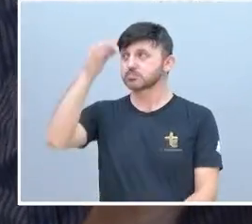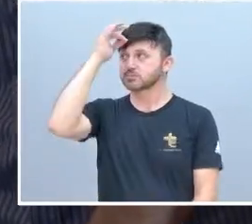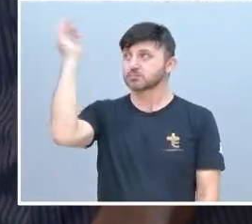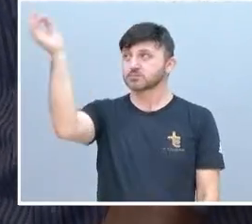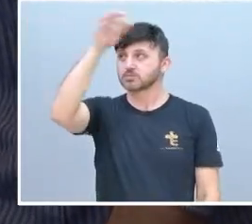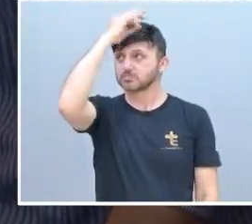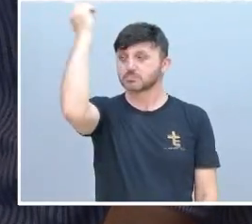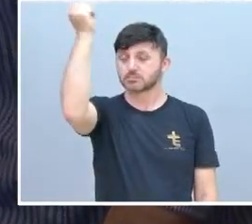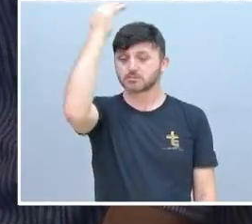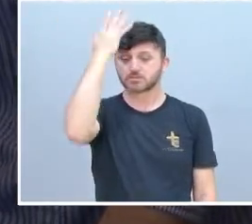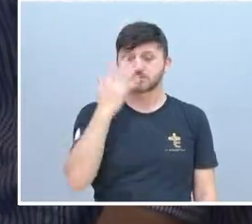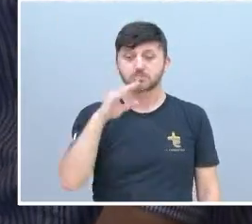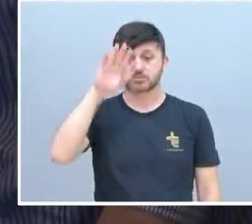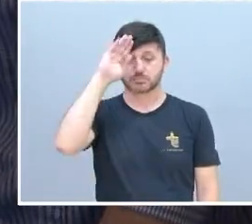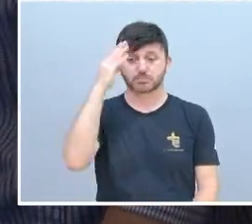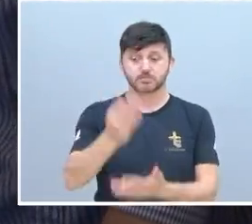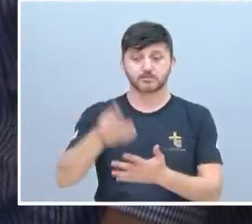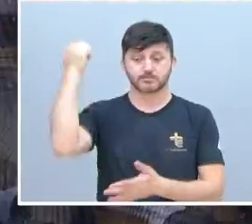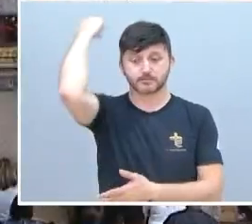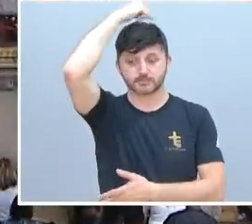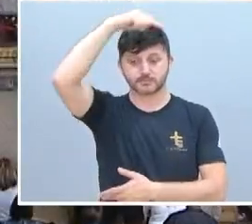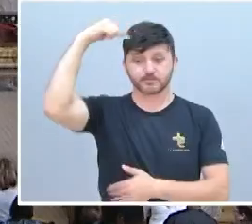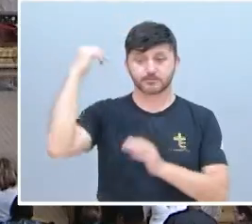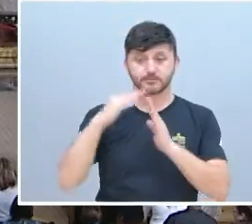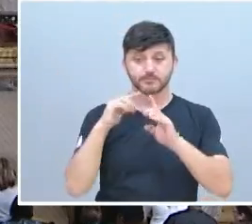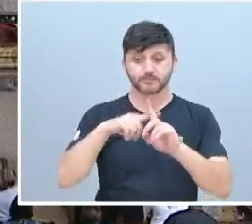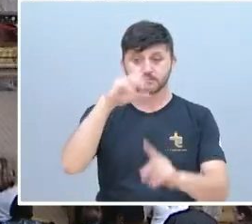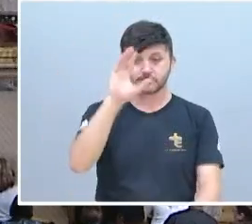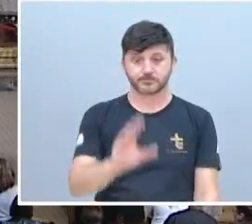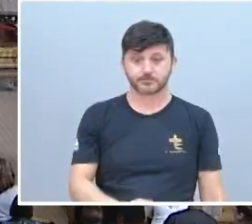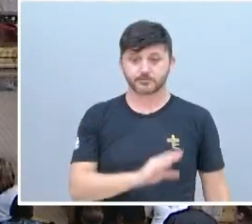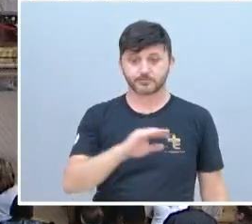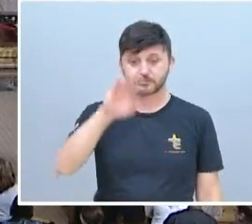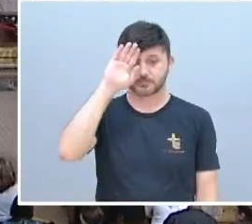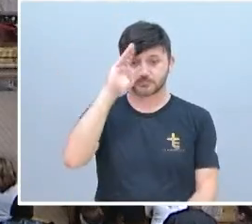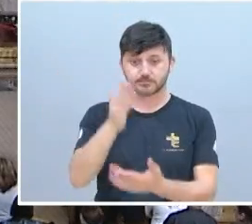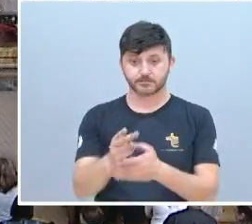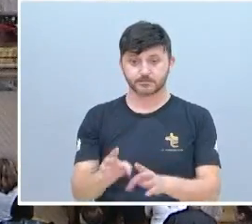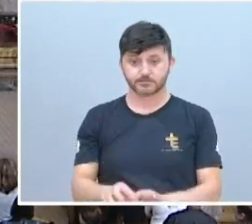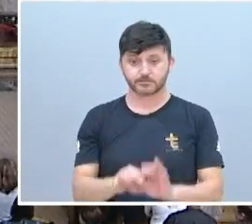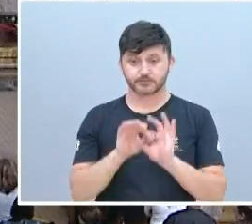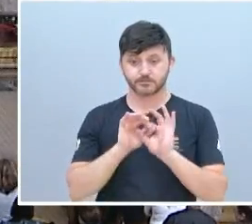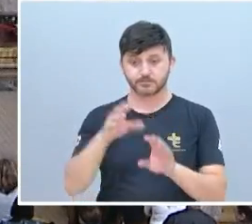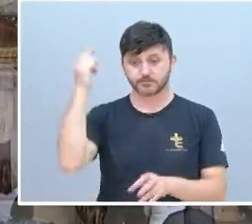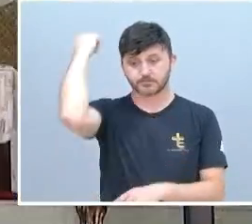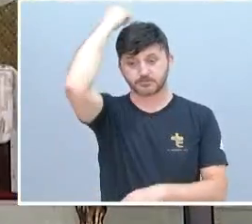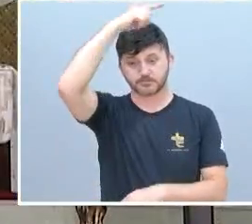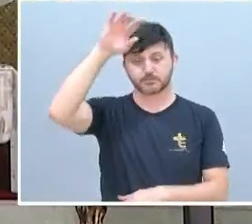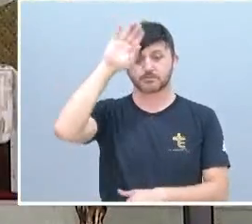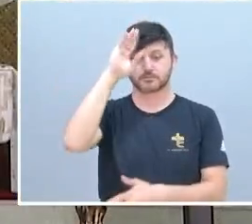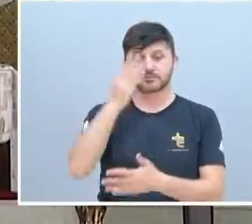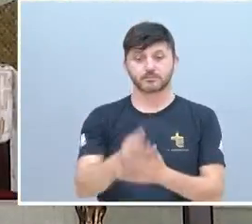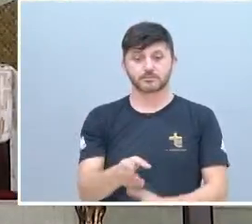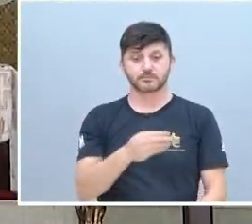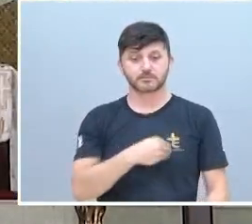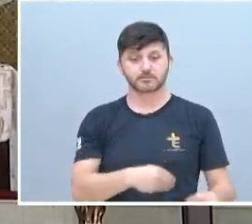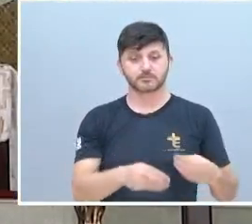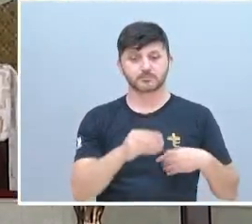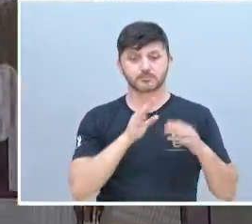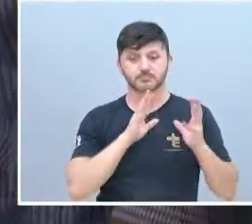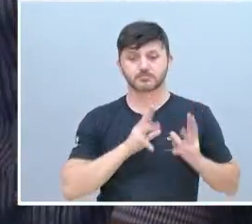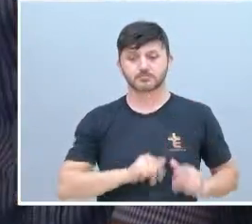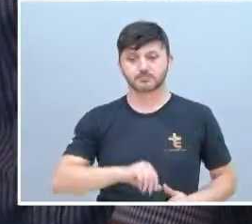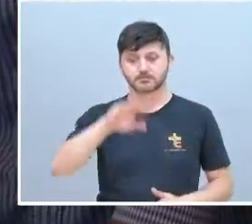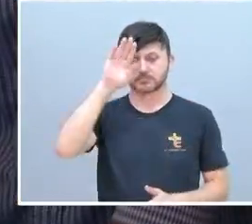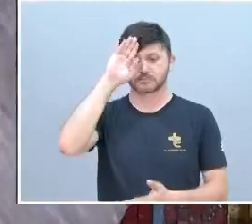Creio no Espírito Santo, na Santa Igreja Católica, na comunhão dos santos, na